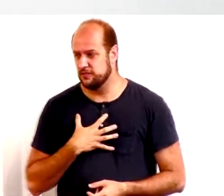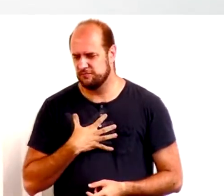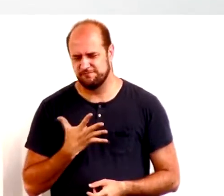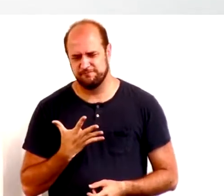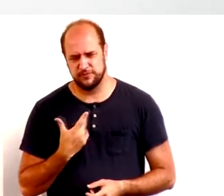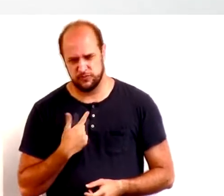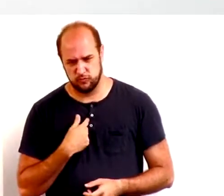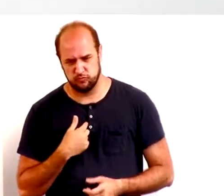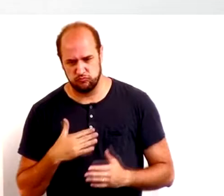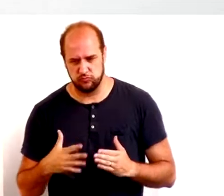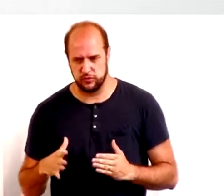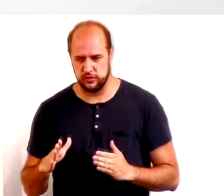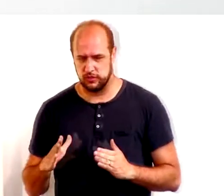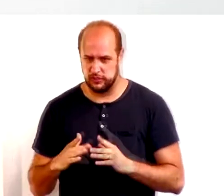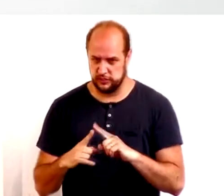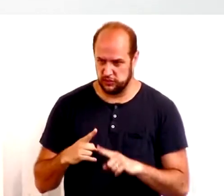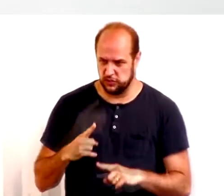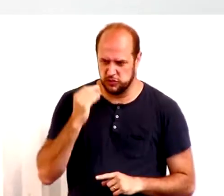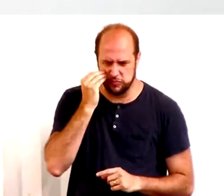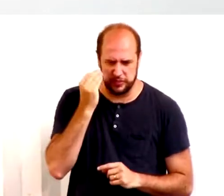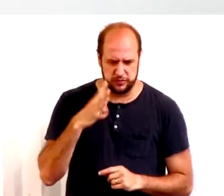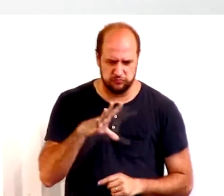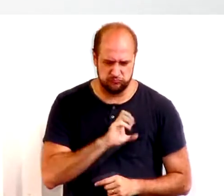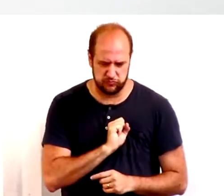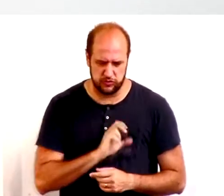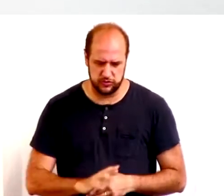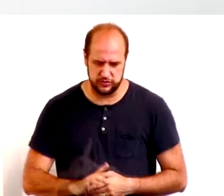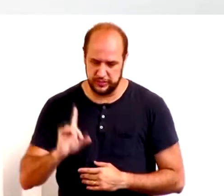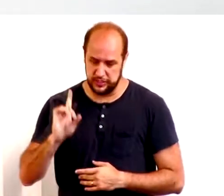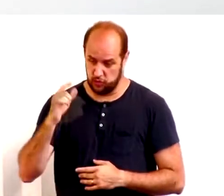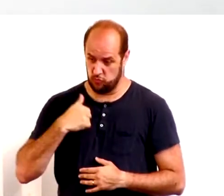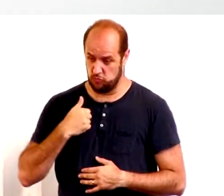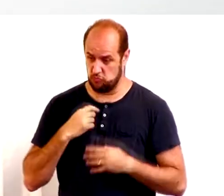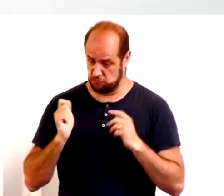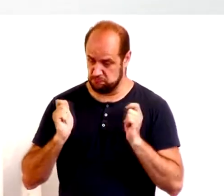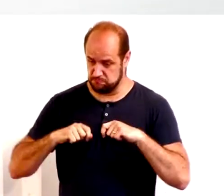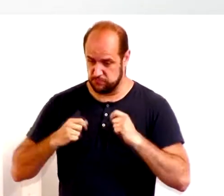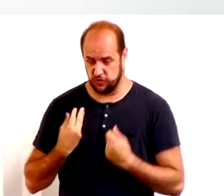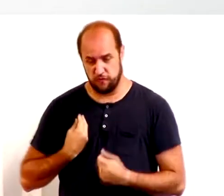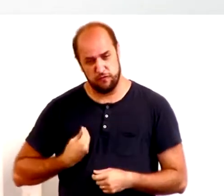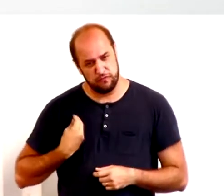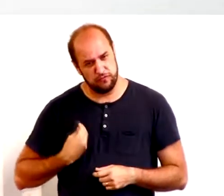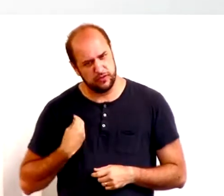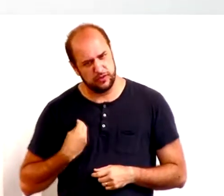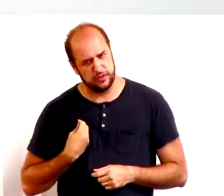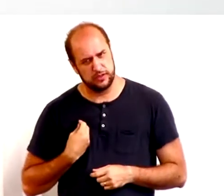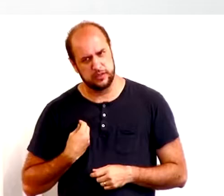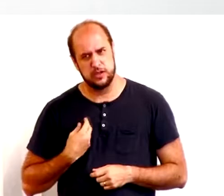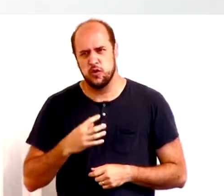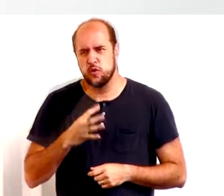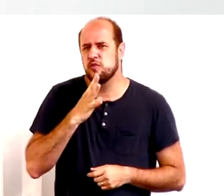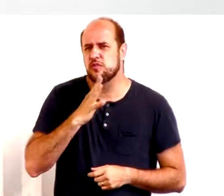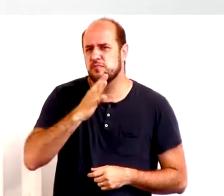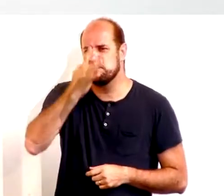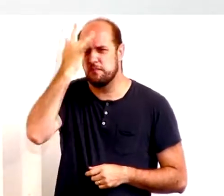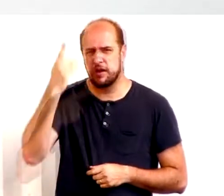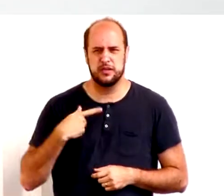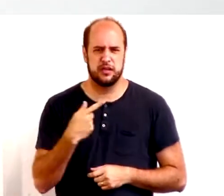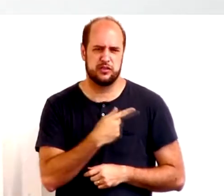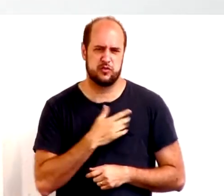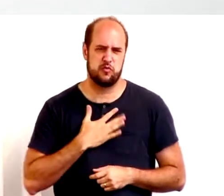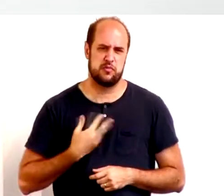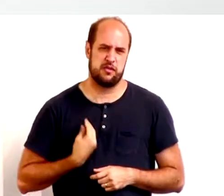um homem muito privilegiado e muito agradecido. Deus me deu o privilégio de andar com homens, professores,